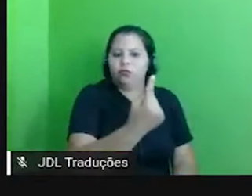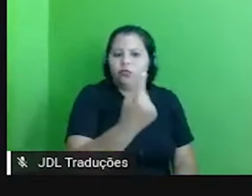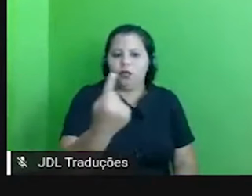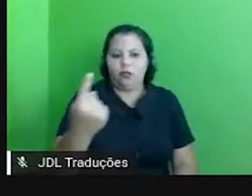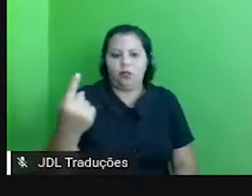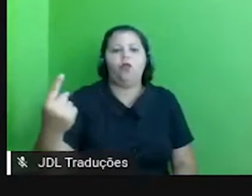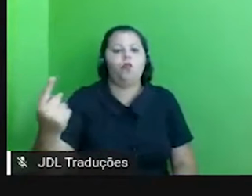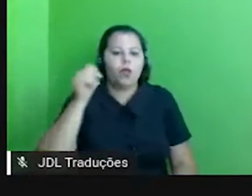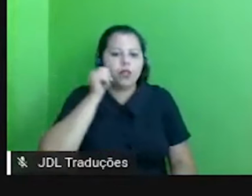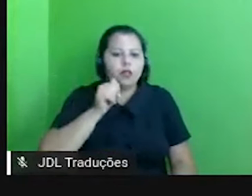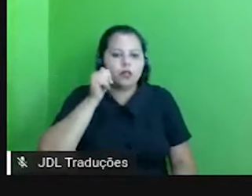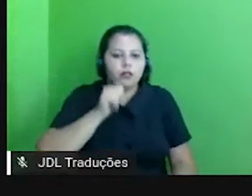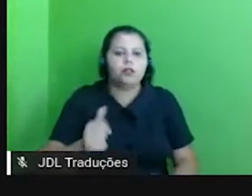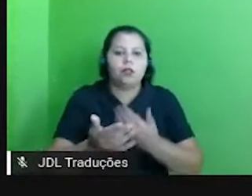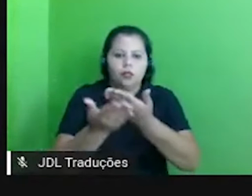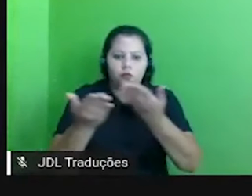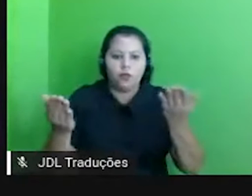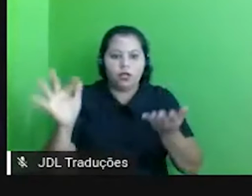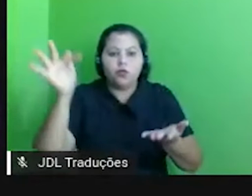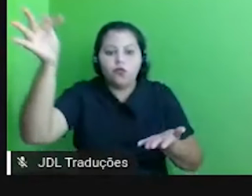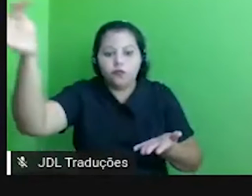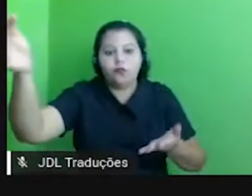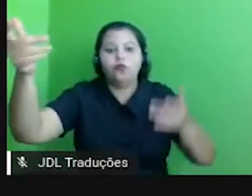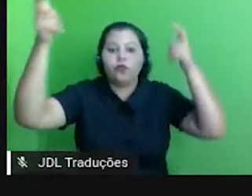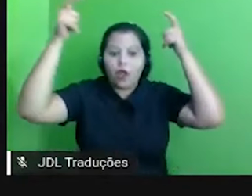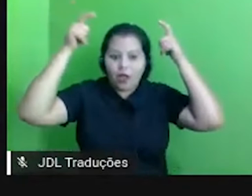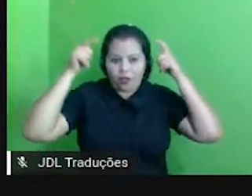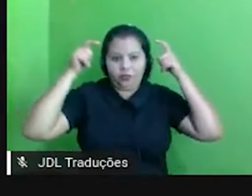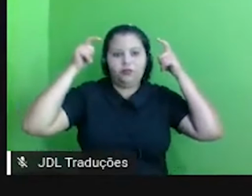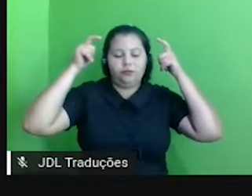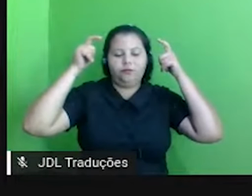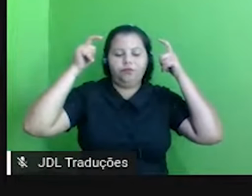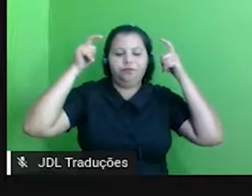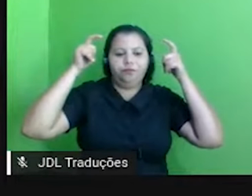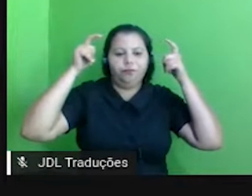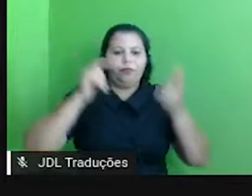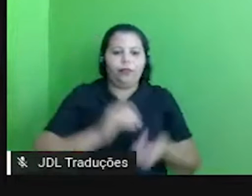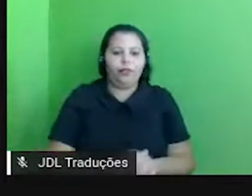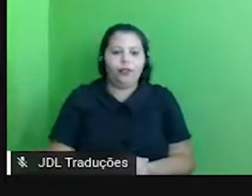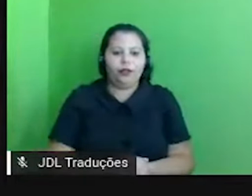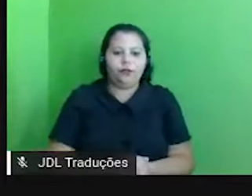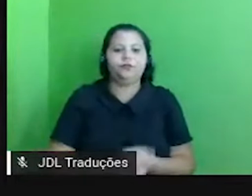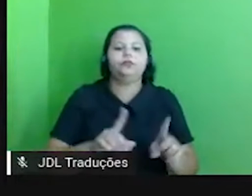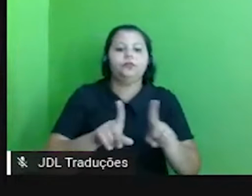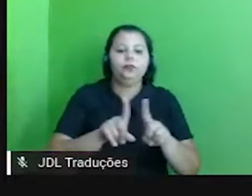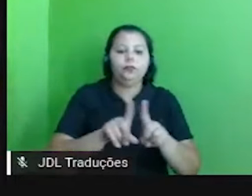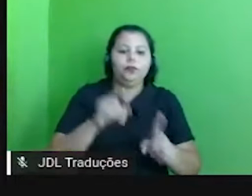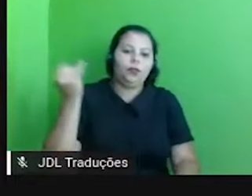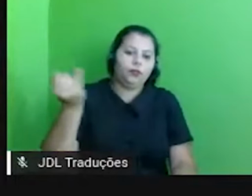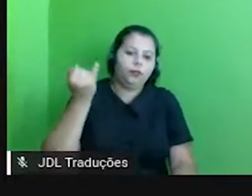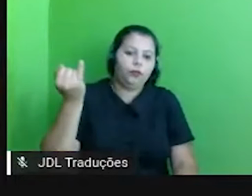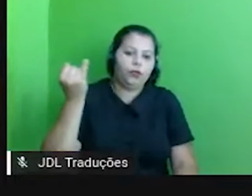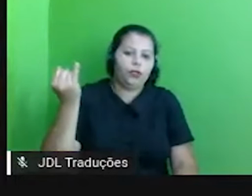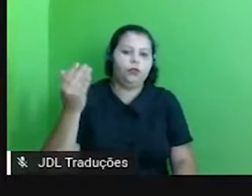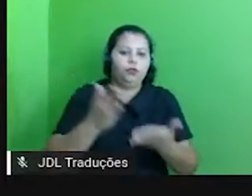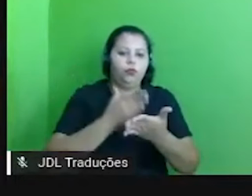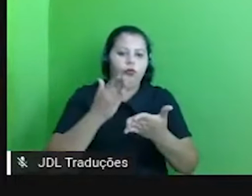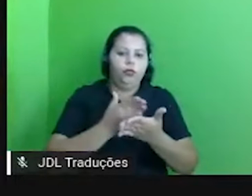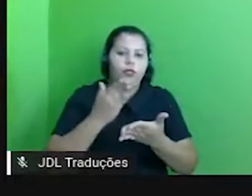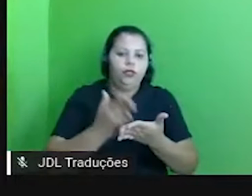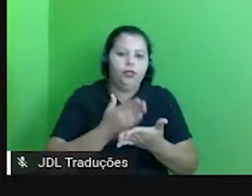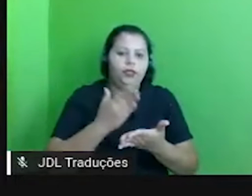que mais tarde se tornaram rainhas e outra coisa muito importante sobre o livro né